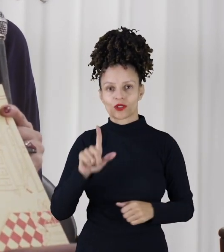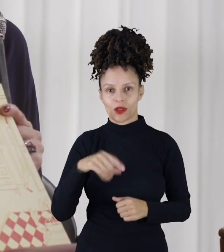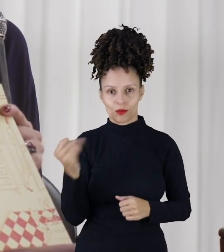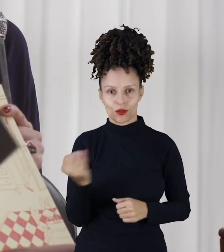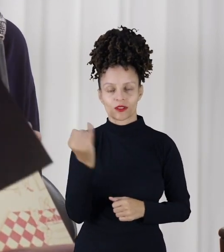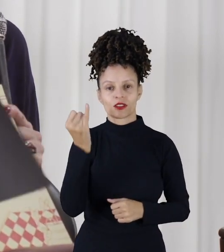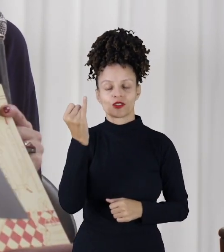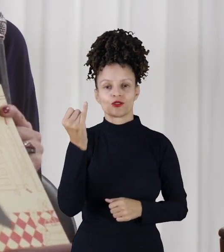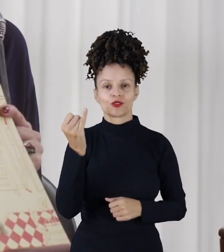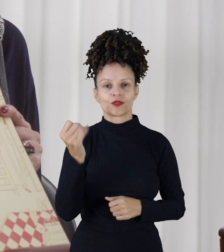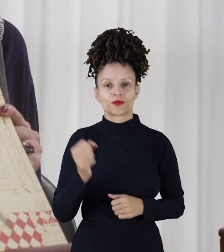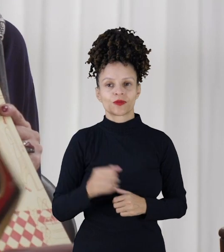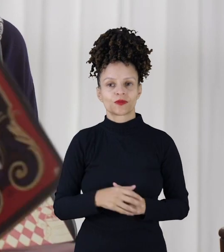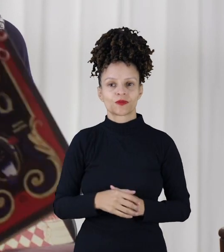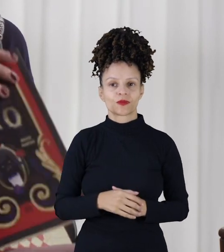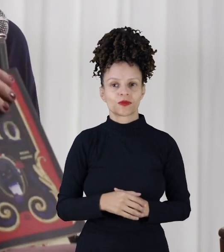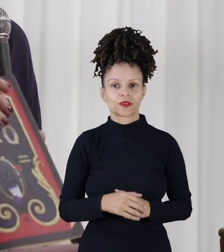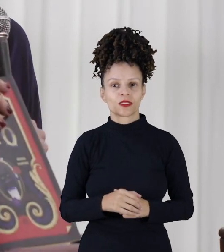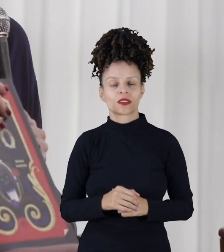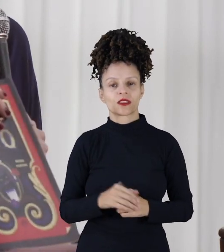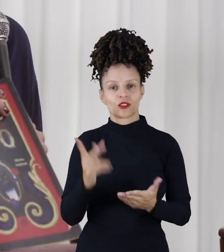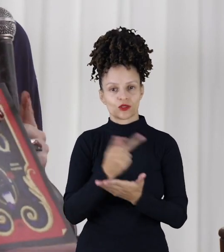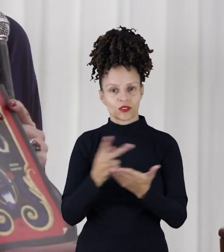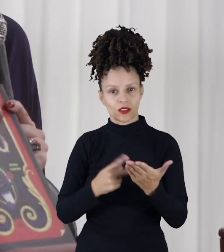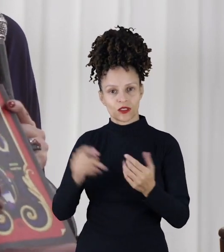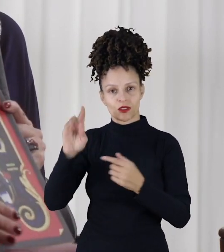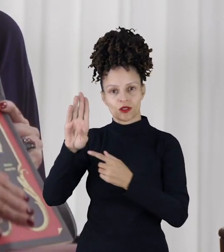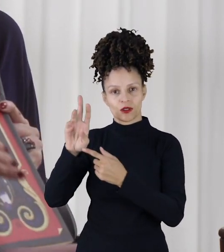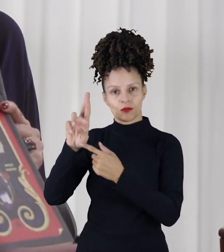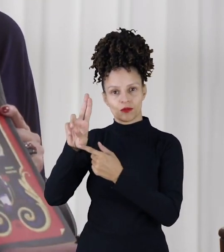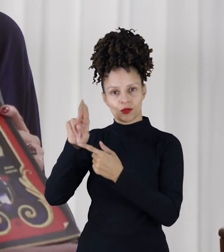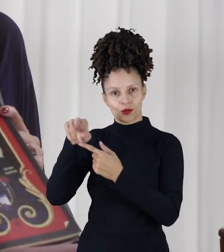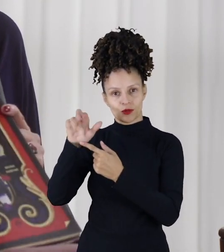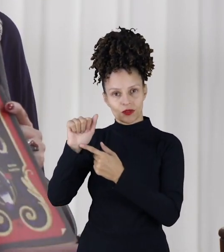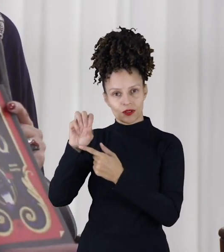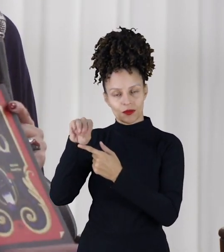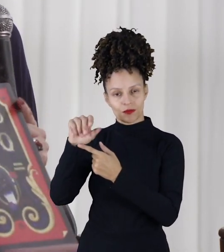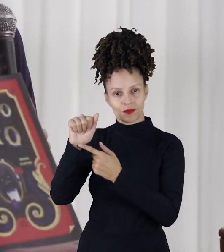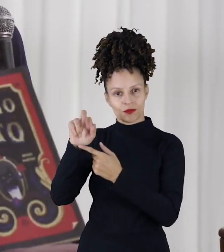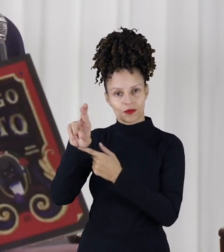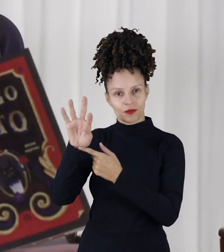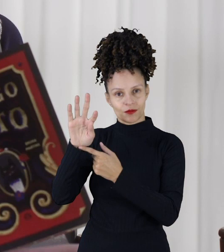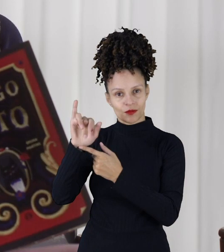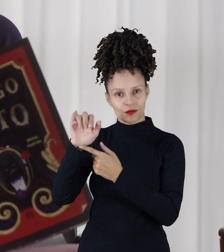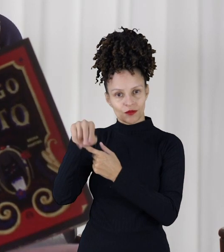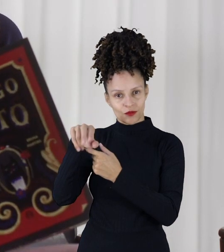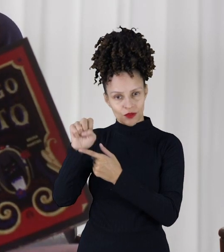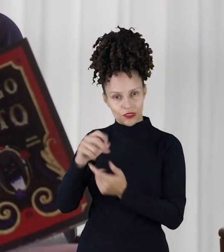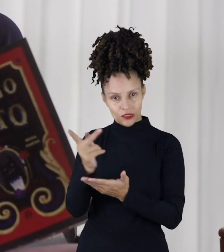onde o formato do livro ele é muito importante. Isso foi ilustrado pela Bruna Martins.